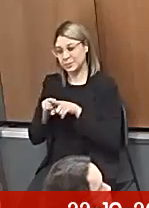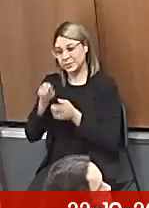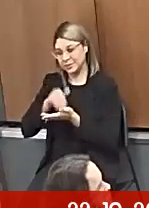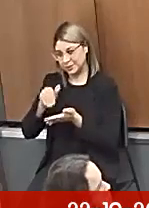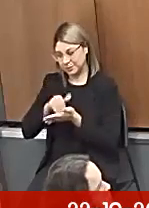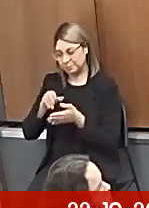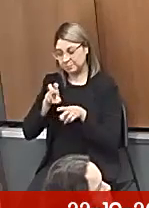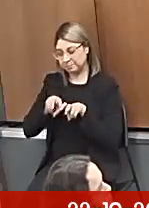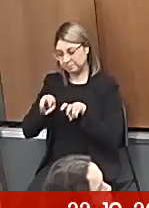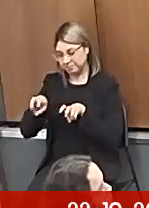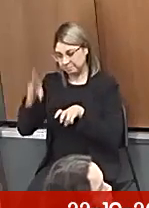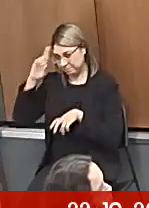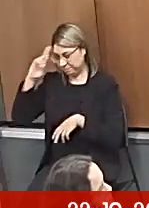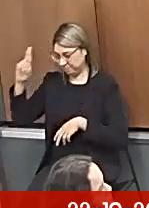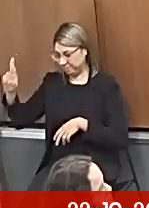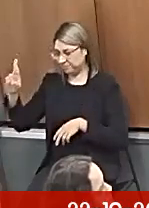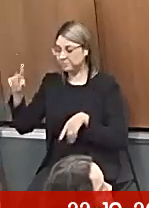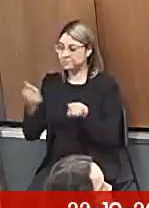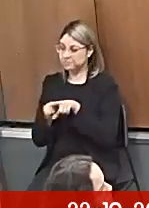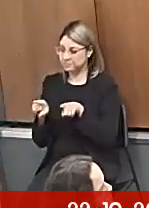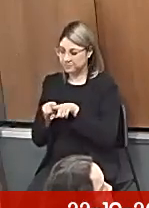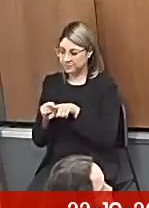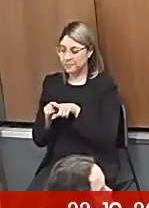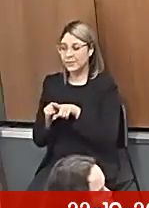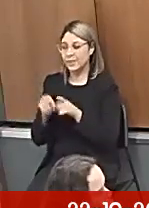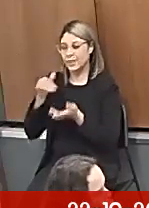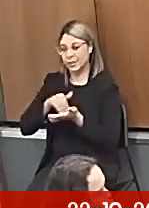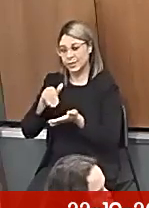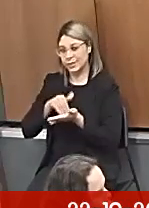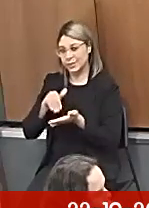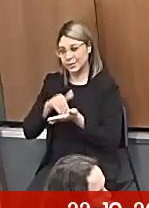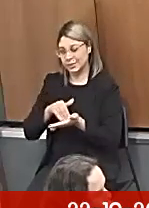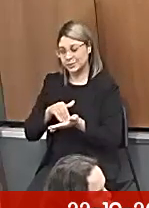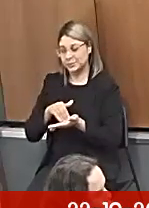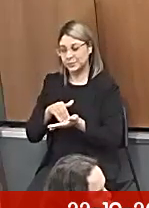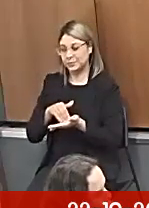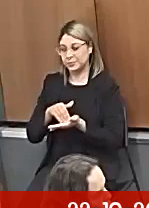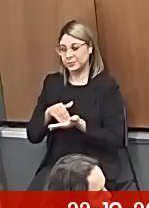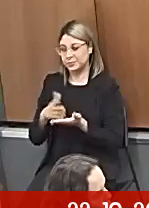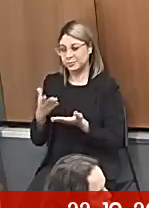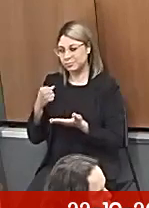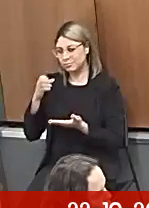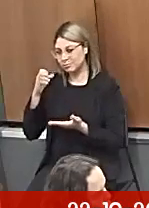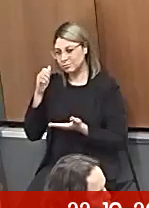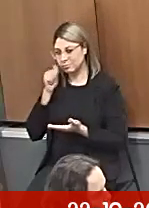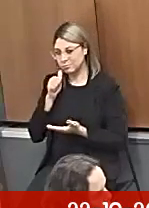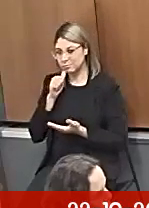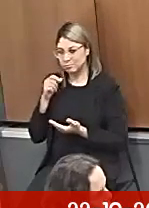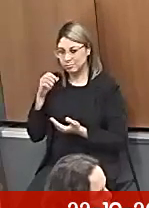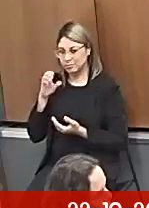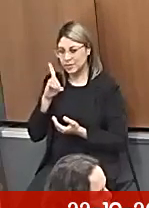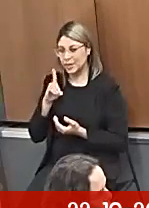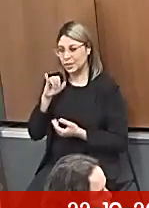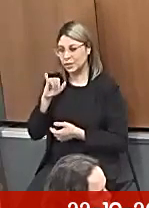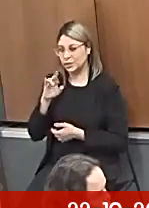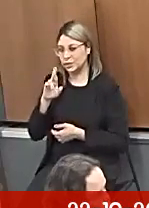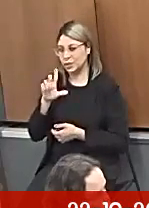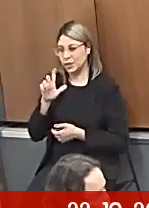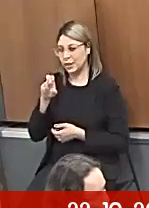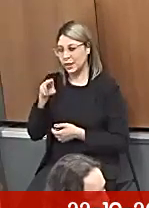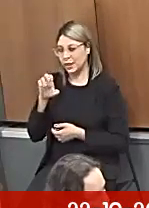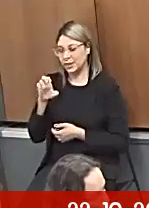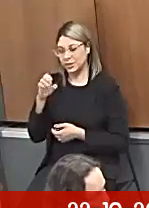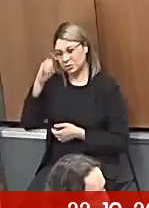mesa diretora, e também a nossa secretária executiva, que não sei se ela está aqui ainda, a Dirlene, e a